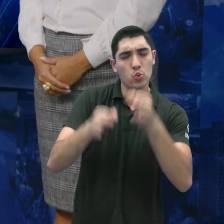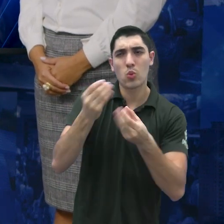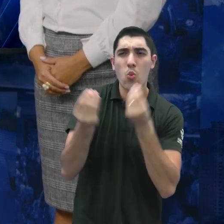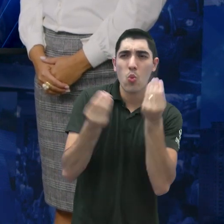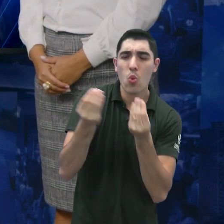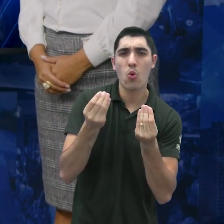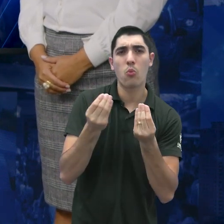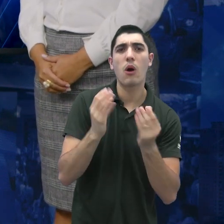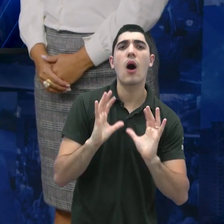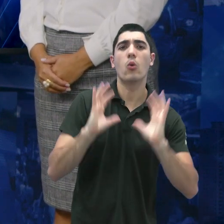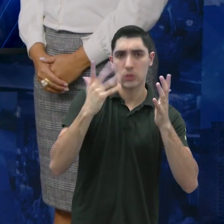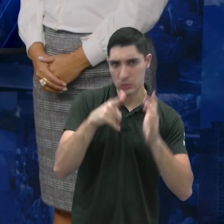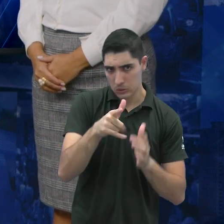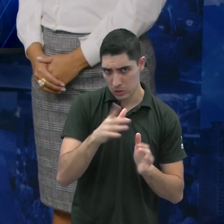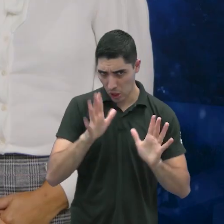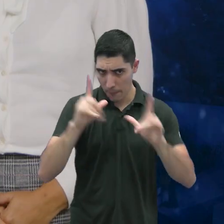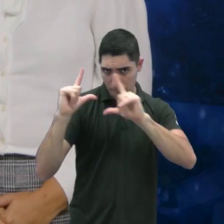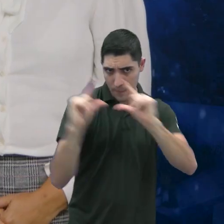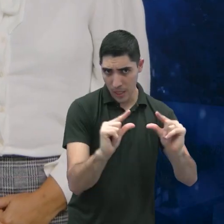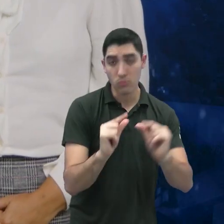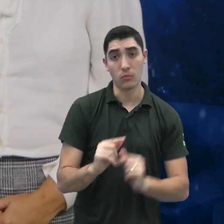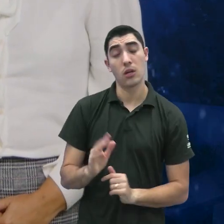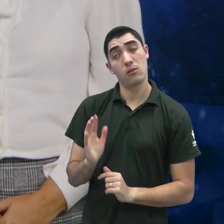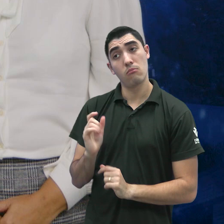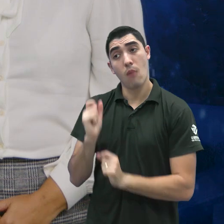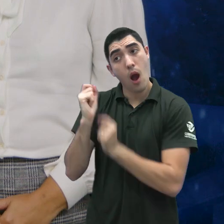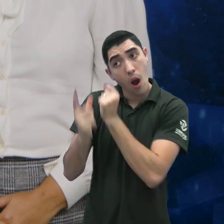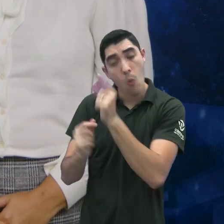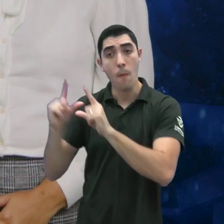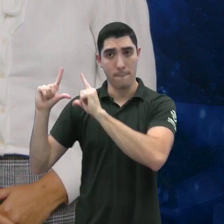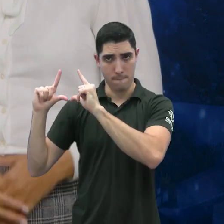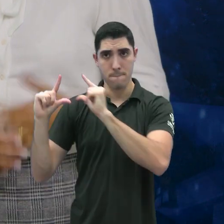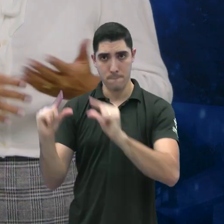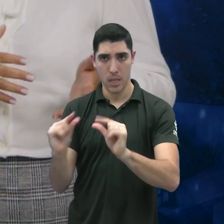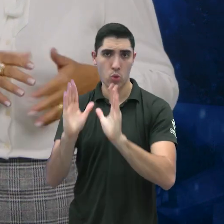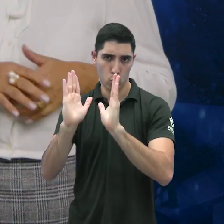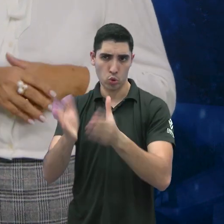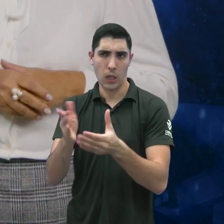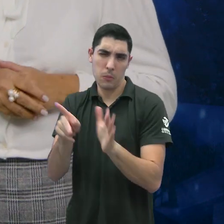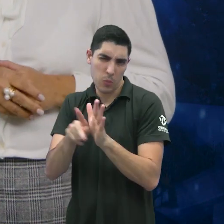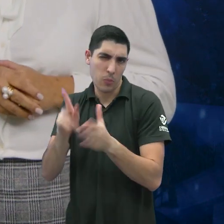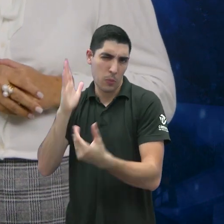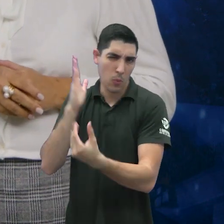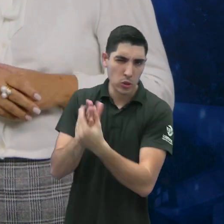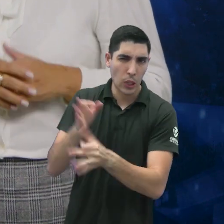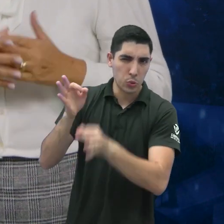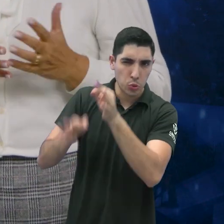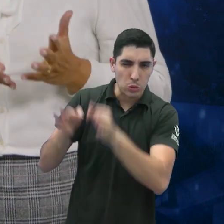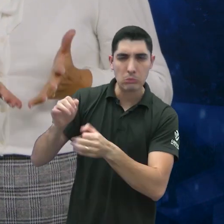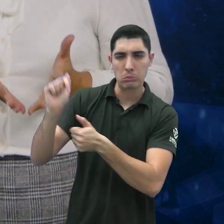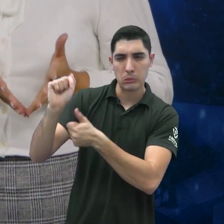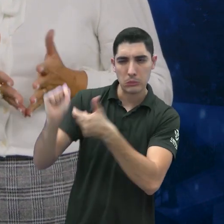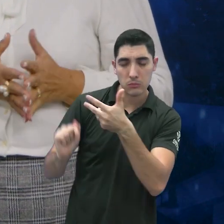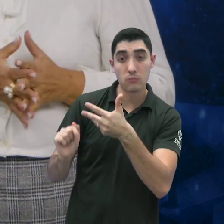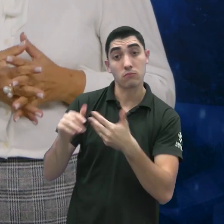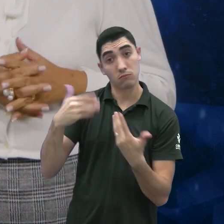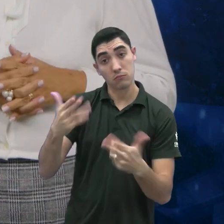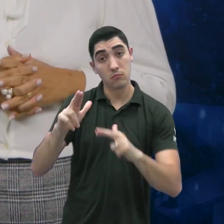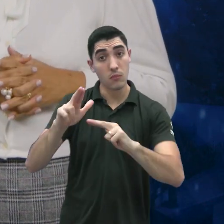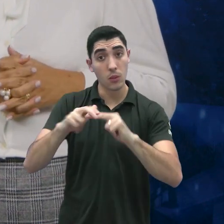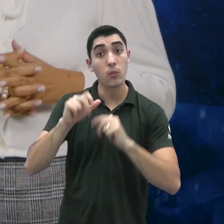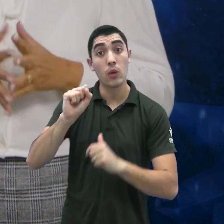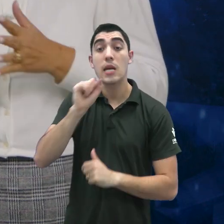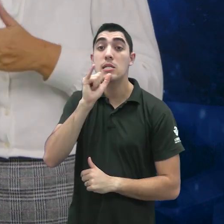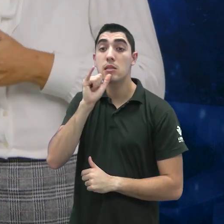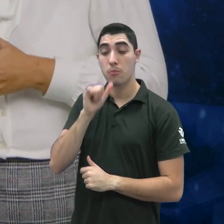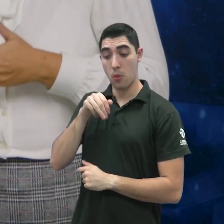Houve queda? Houve queda em algumas ações. Eu acredito que aí essa suspensão dessa decisão